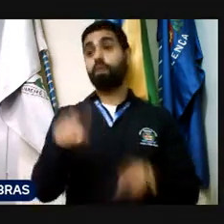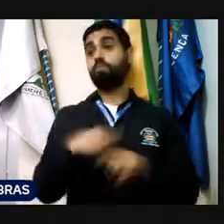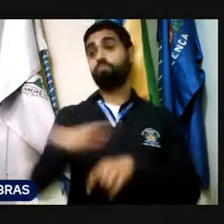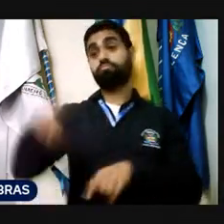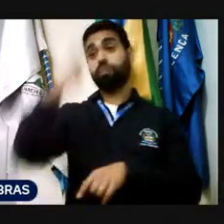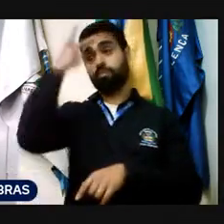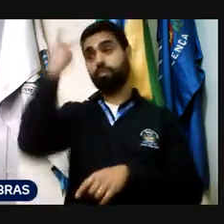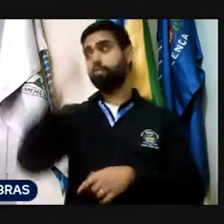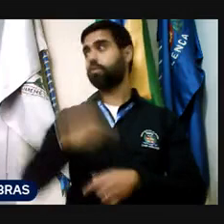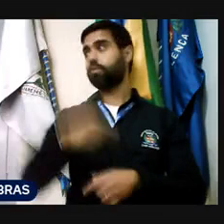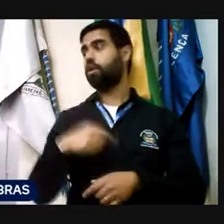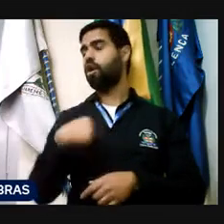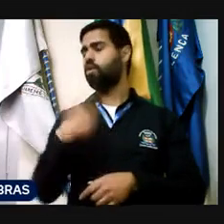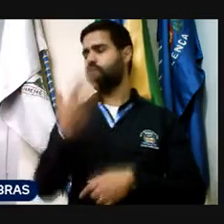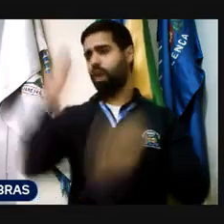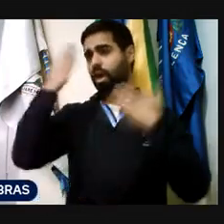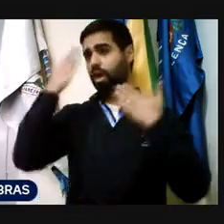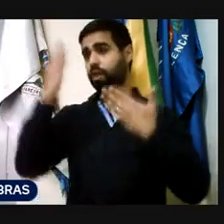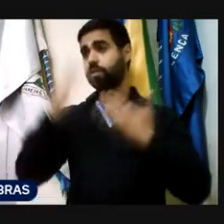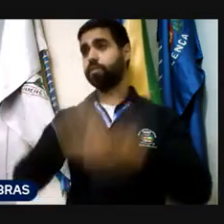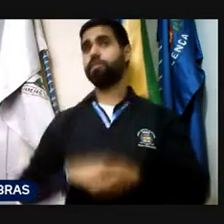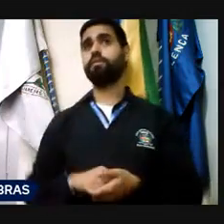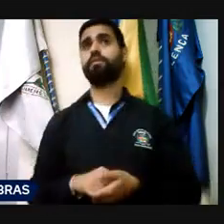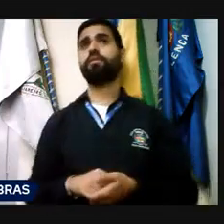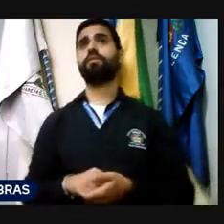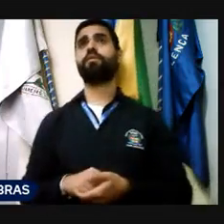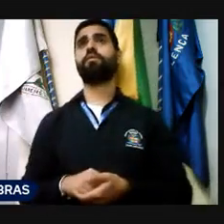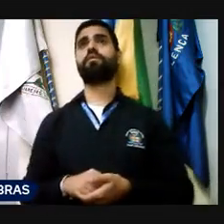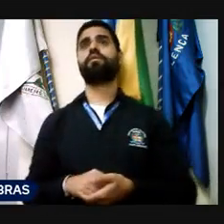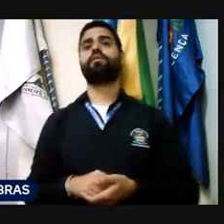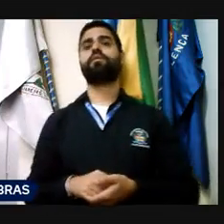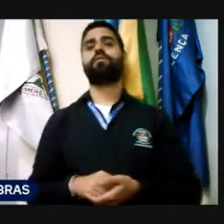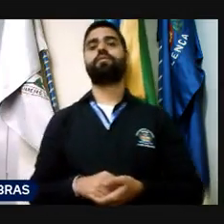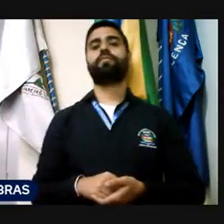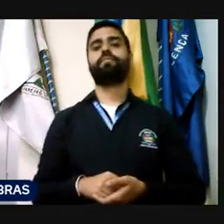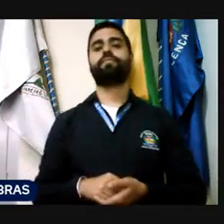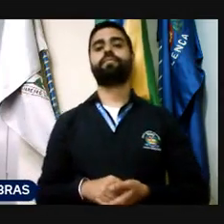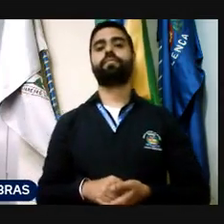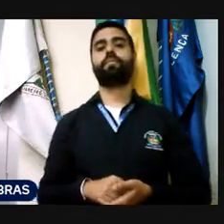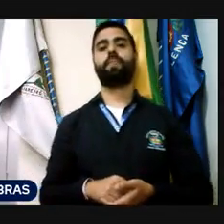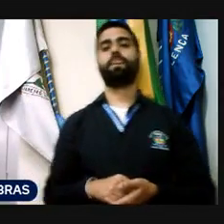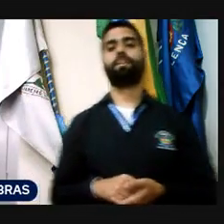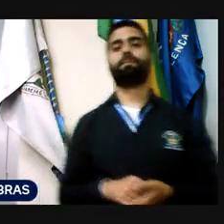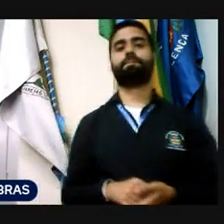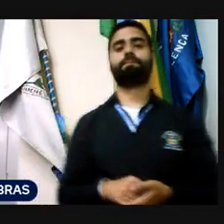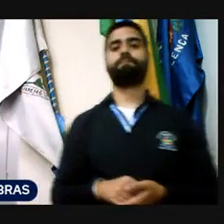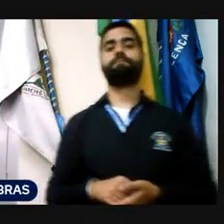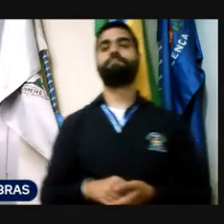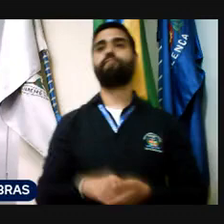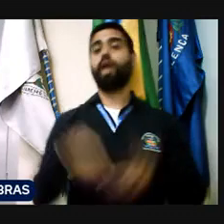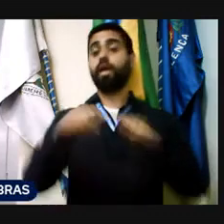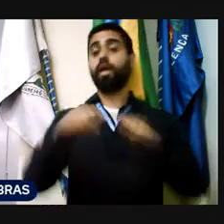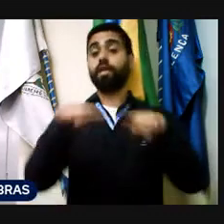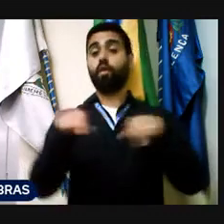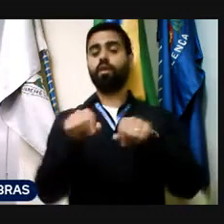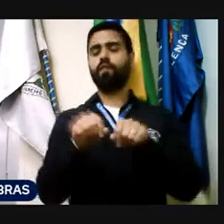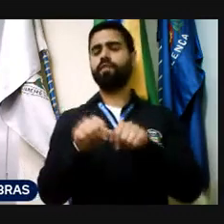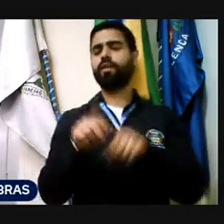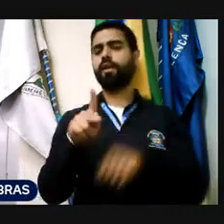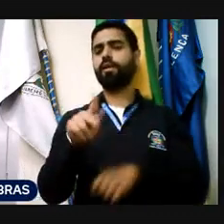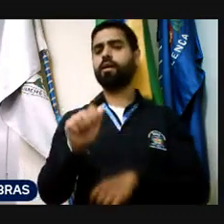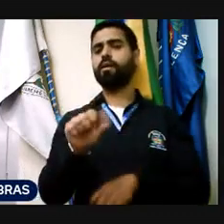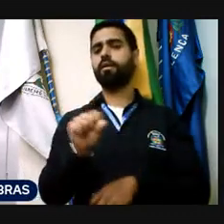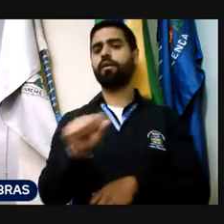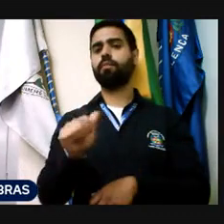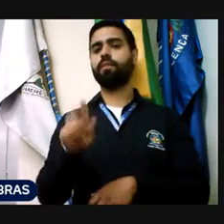nós. Então, eu queria agradecer ele por essa quadra que vai ser feita no bairro da Passagem. 20 anos atrás, eu já